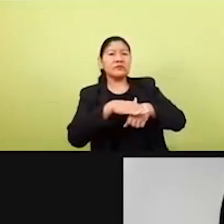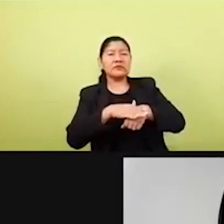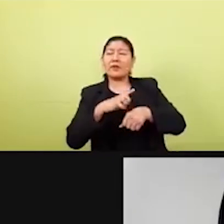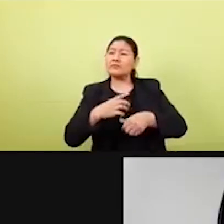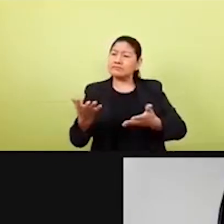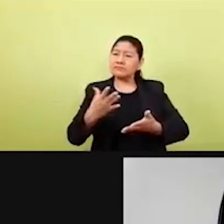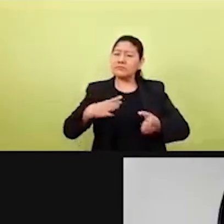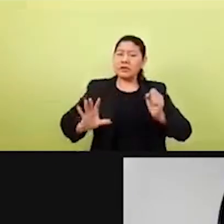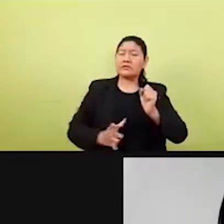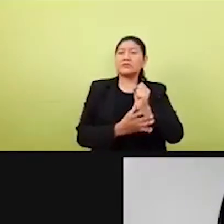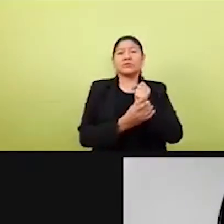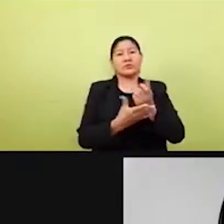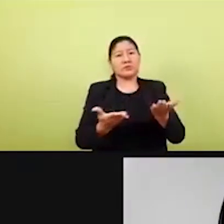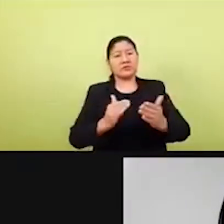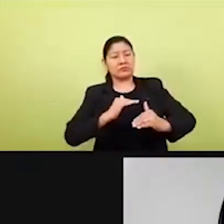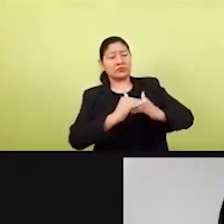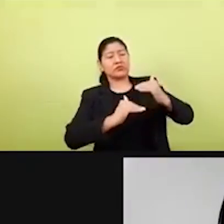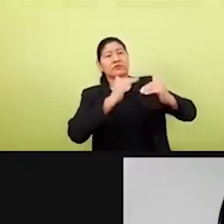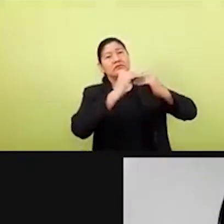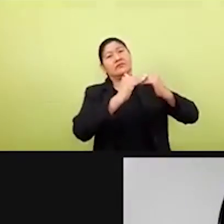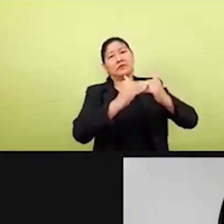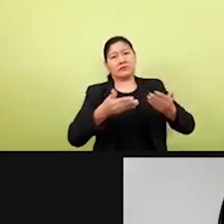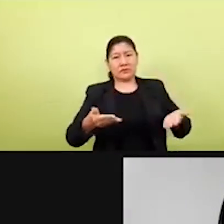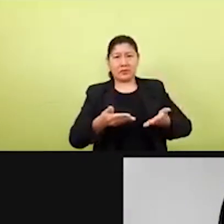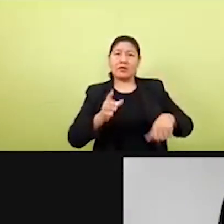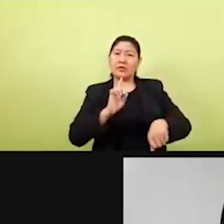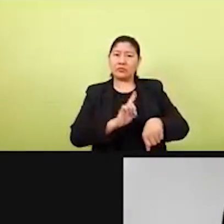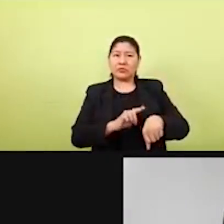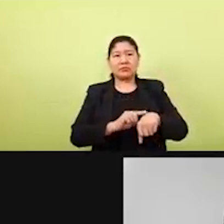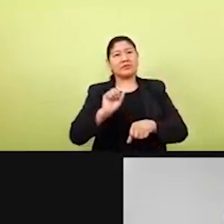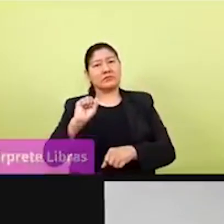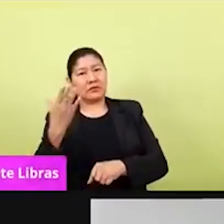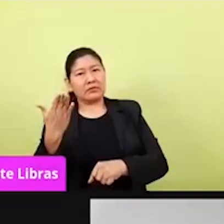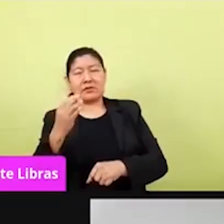fortalecida, né, nesse processo de rompimento de qualquer situação de violência.